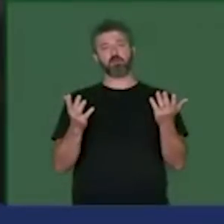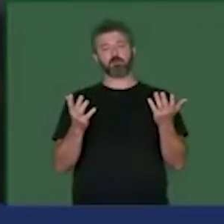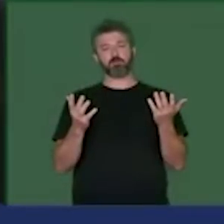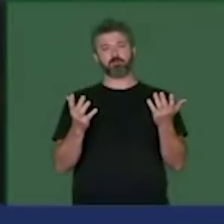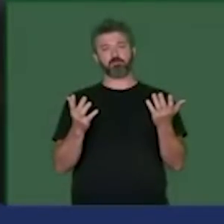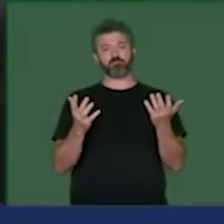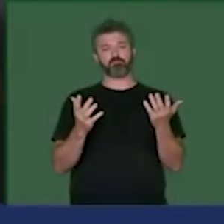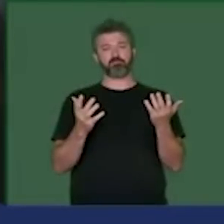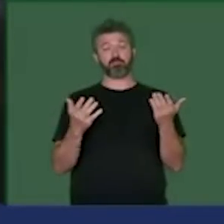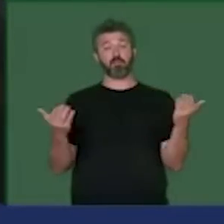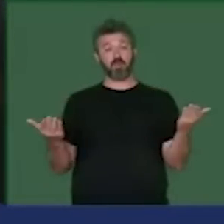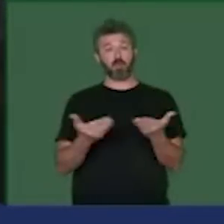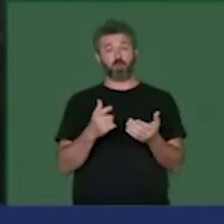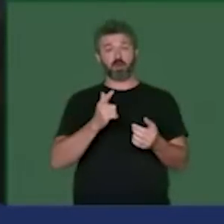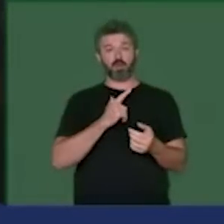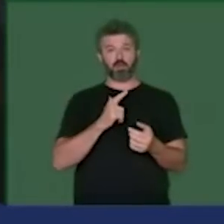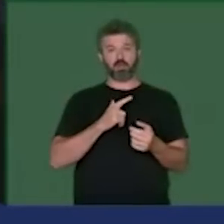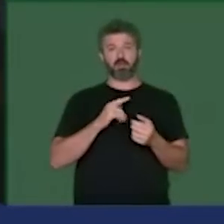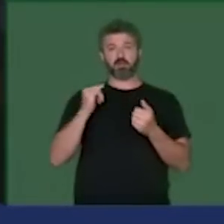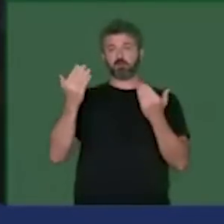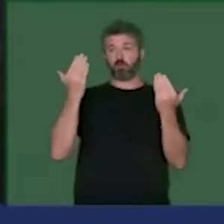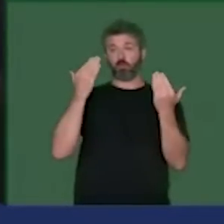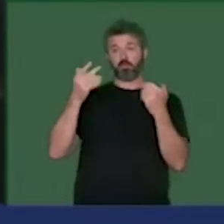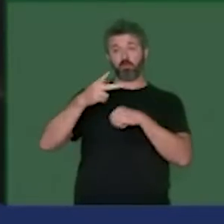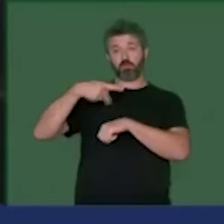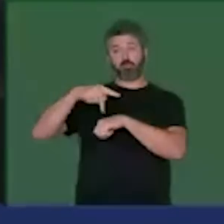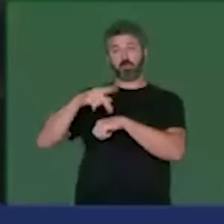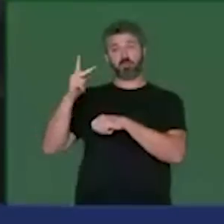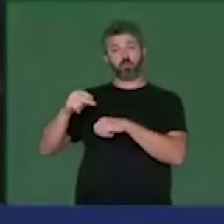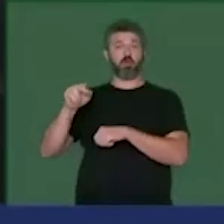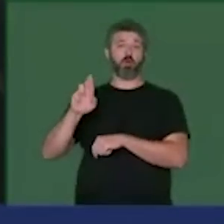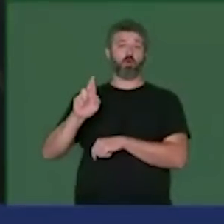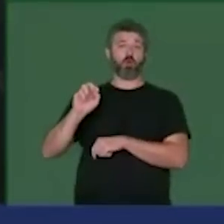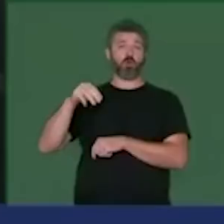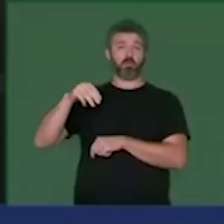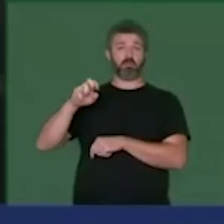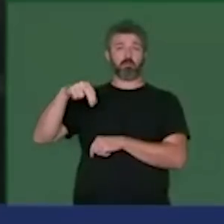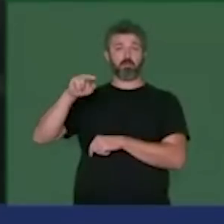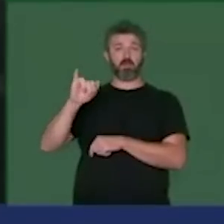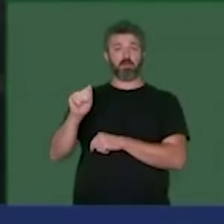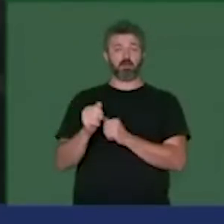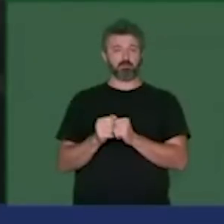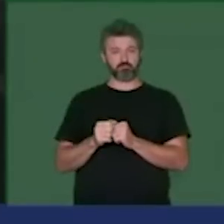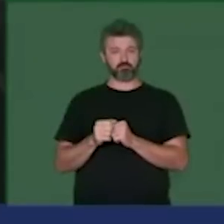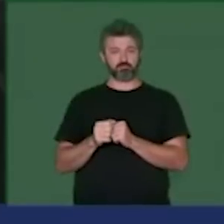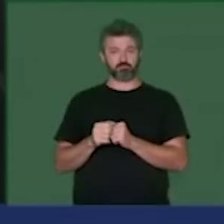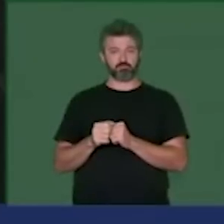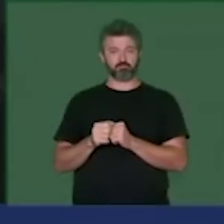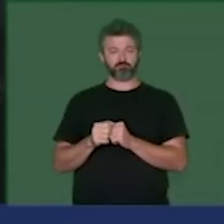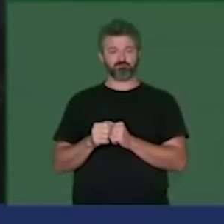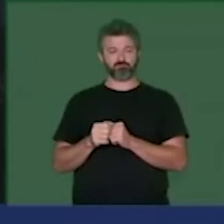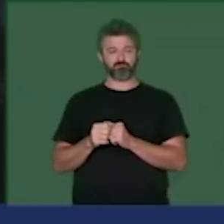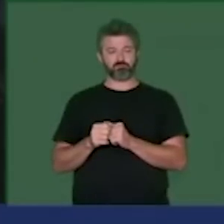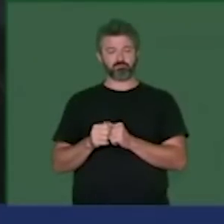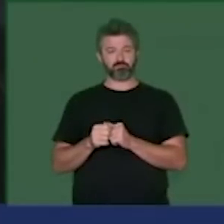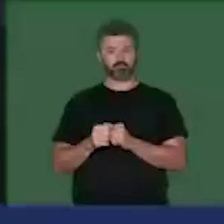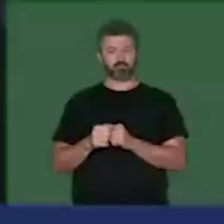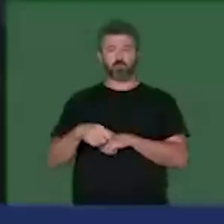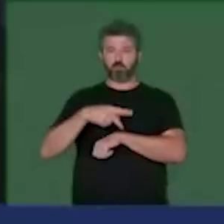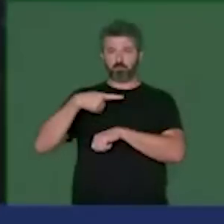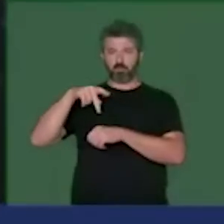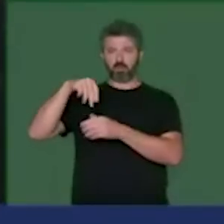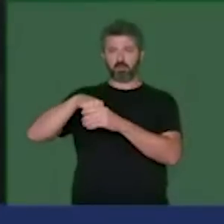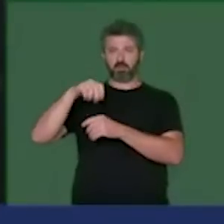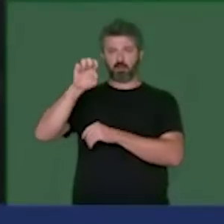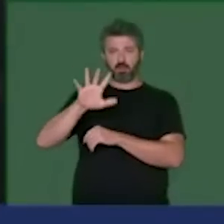sofre nesse momento diante de países como a Romênia. Um país da União Europeia,